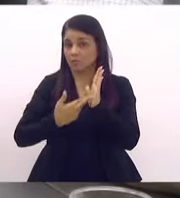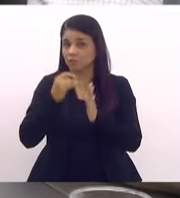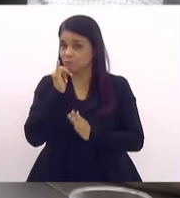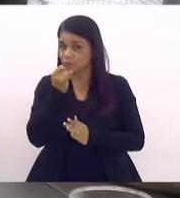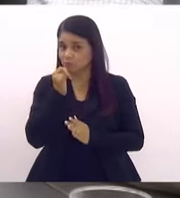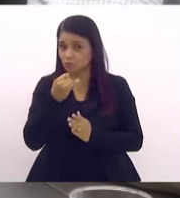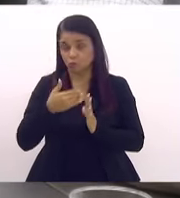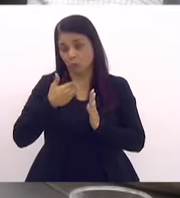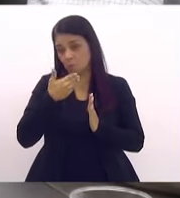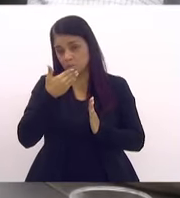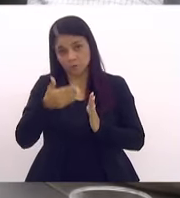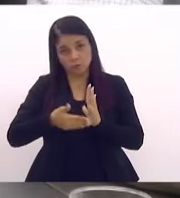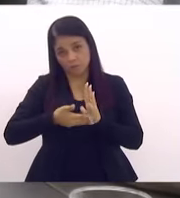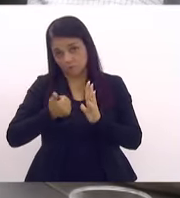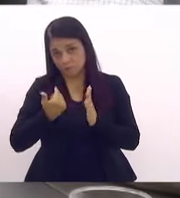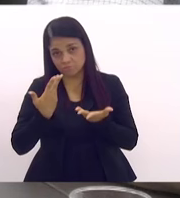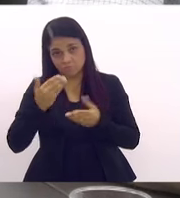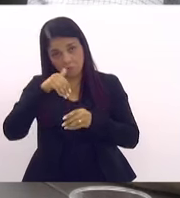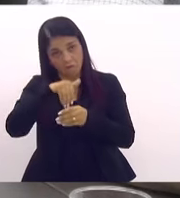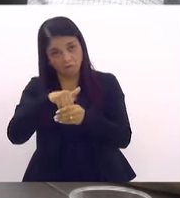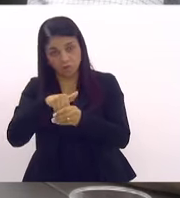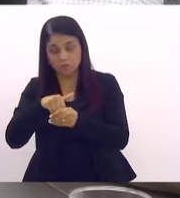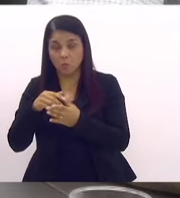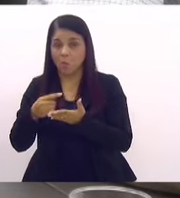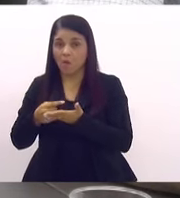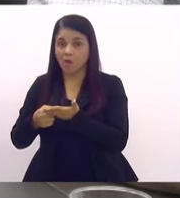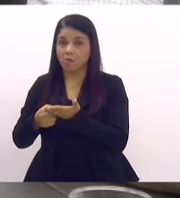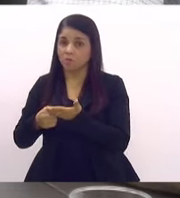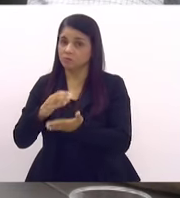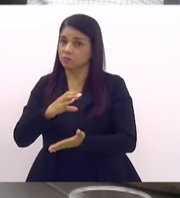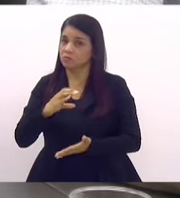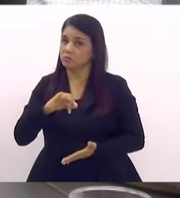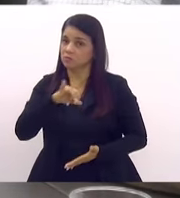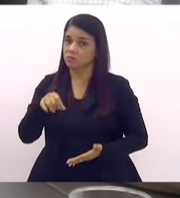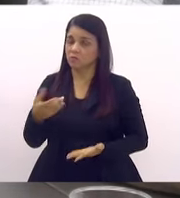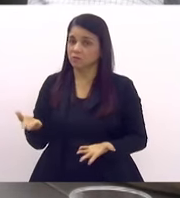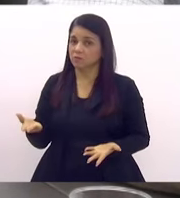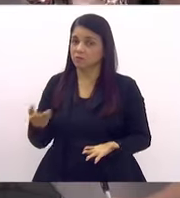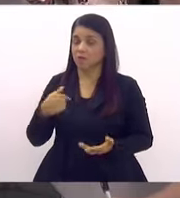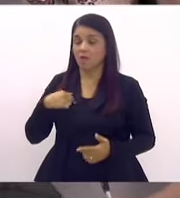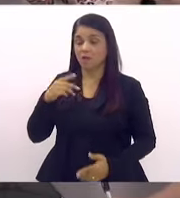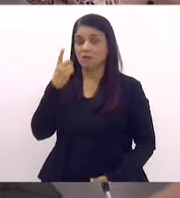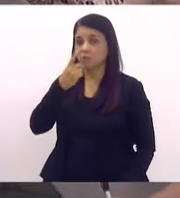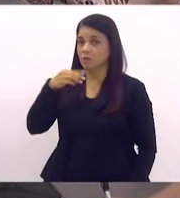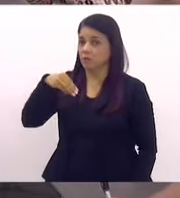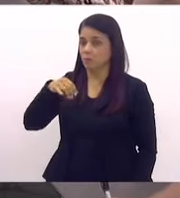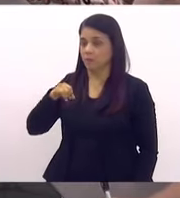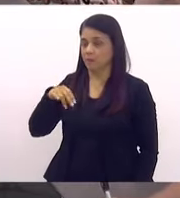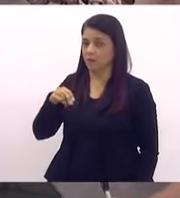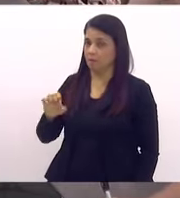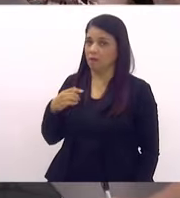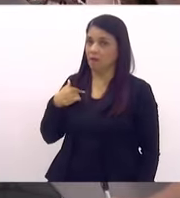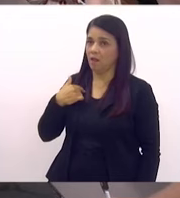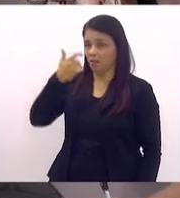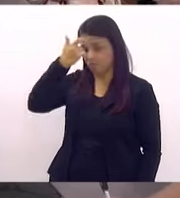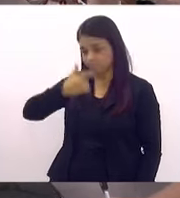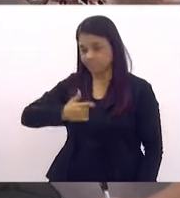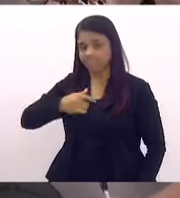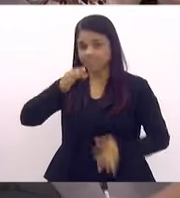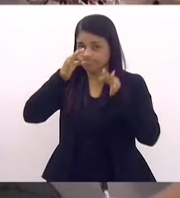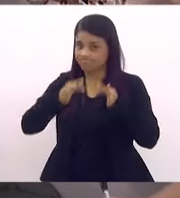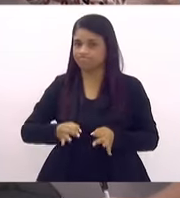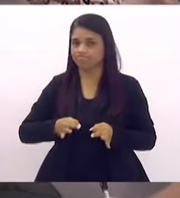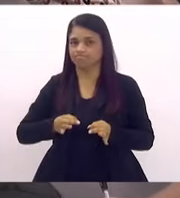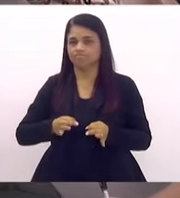O projeto está em votação. A gente tem um acordo na CCJ. Deputado Mink, eu sou o mais. O que prima mais pela celeridade. Que